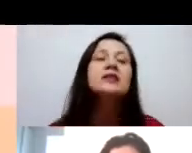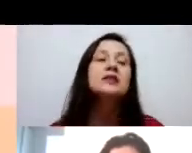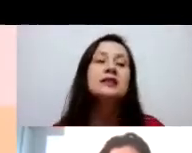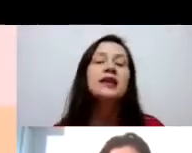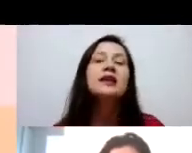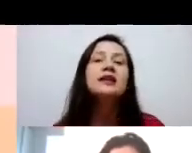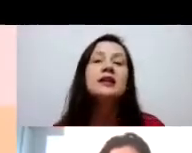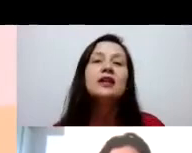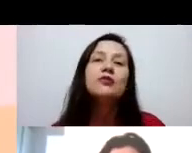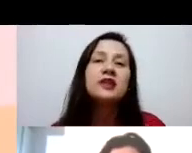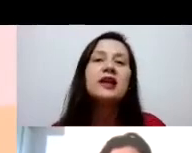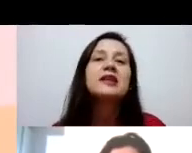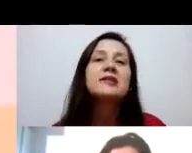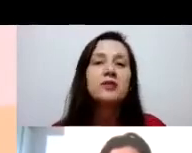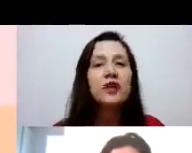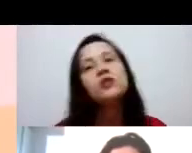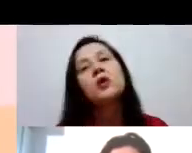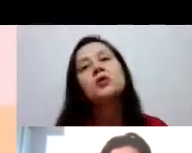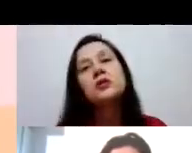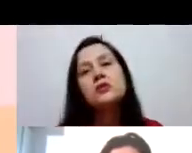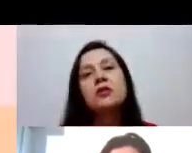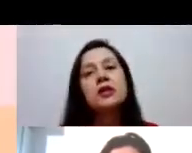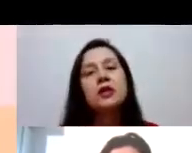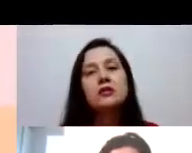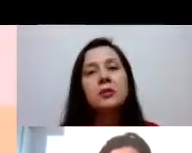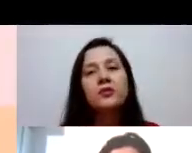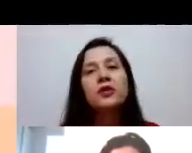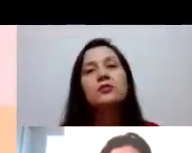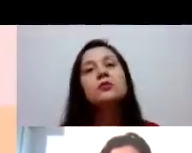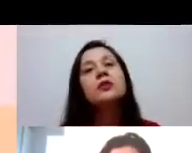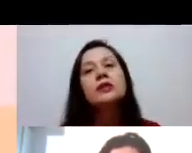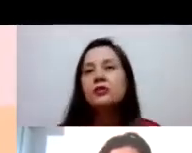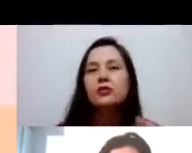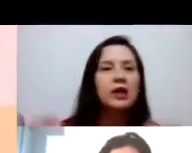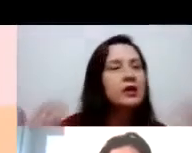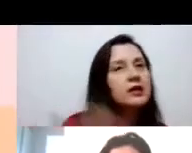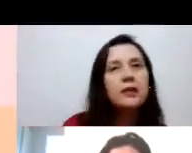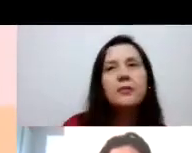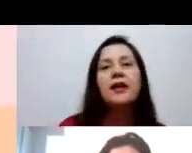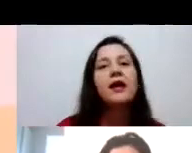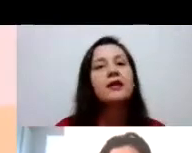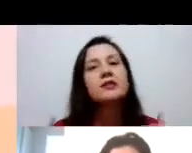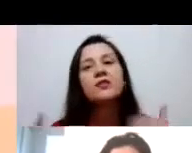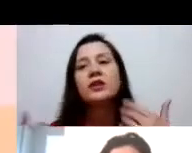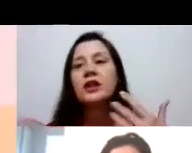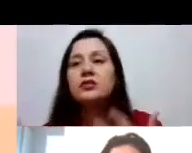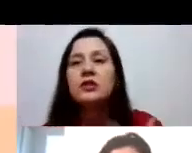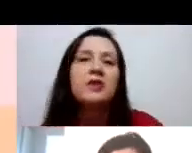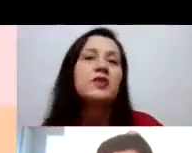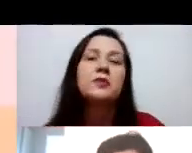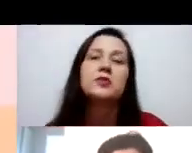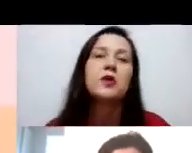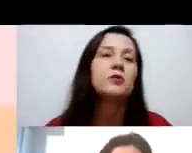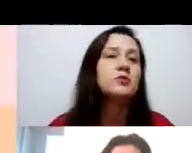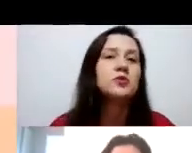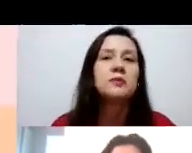bala, né? Eu vou estar ali escrevendo uma outra história dentro da prefeitura, dentro da minha casa, enfim, dentro da